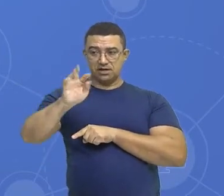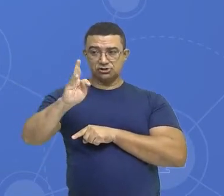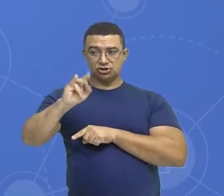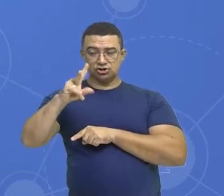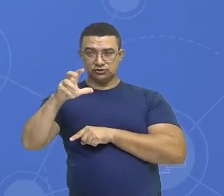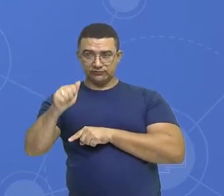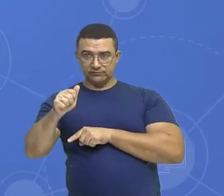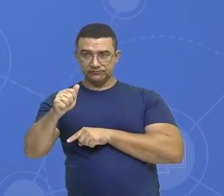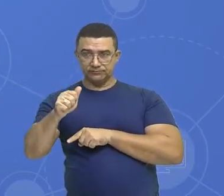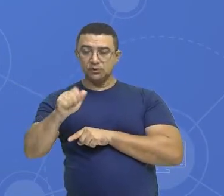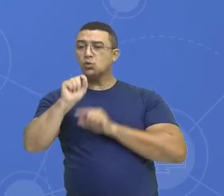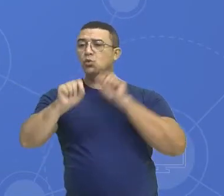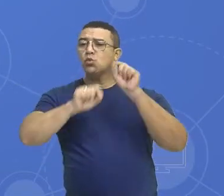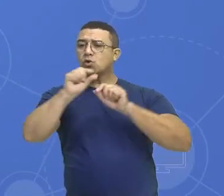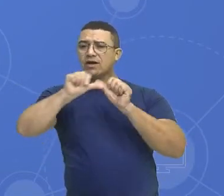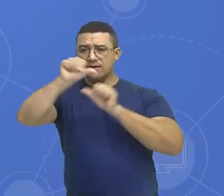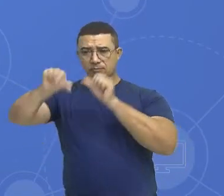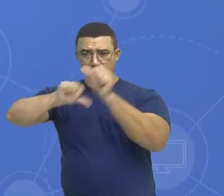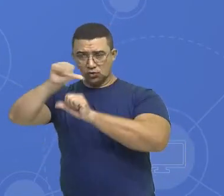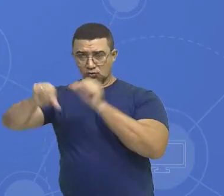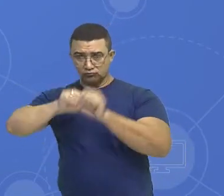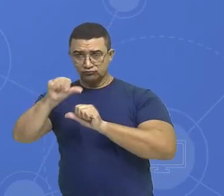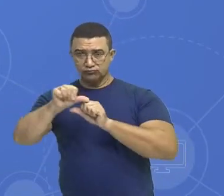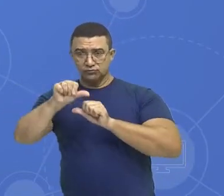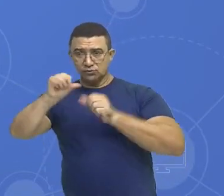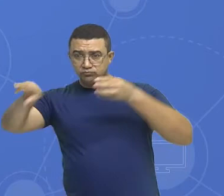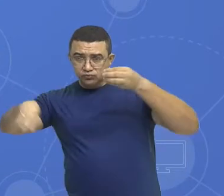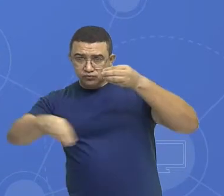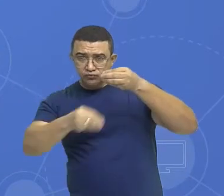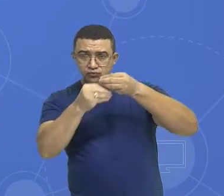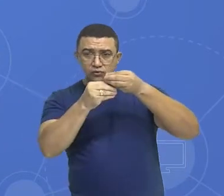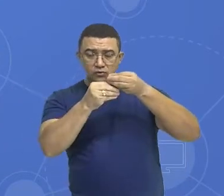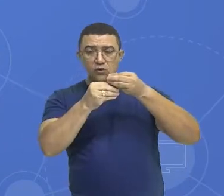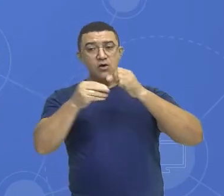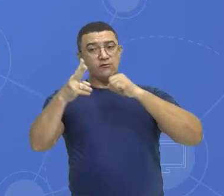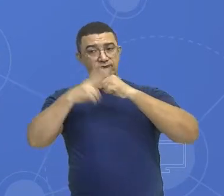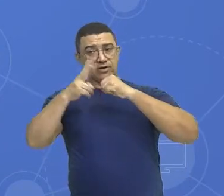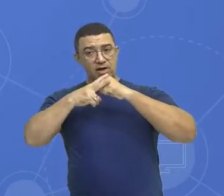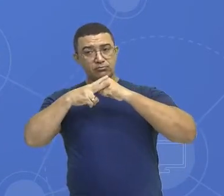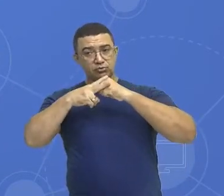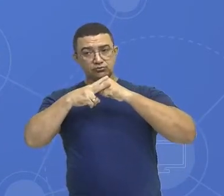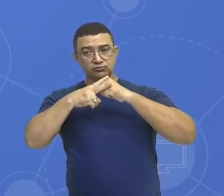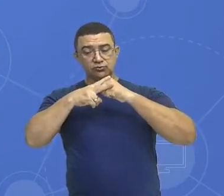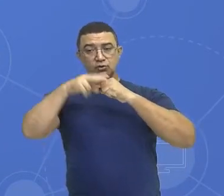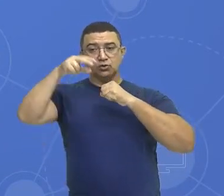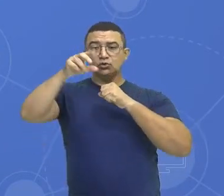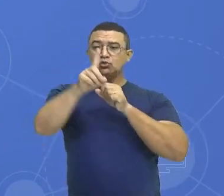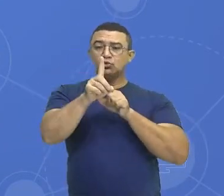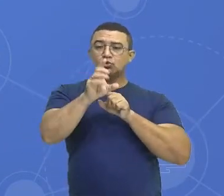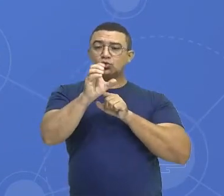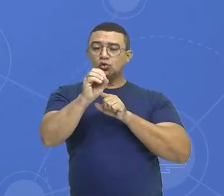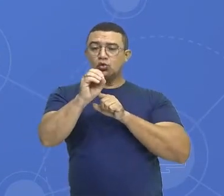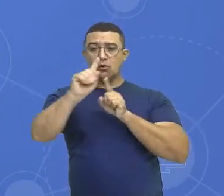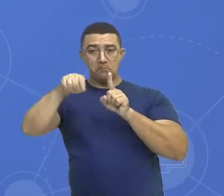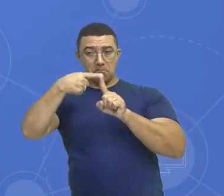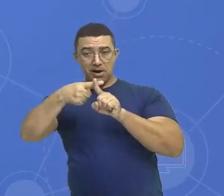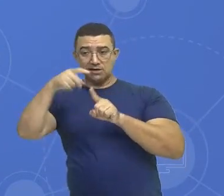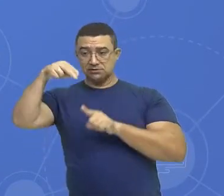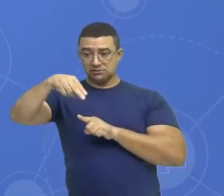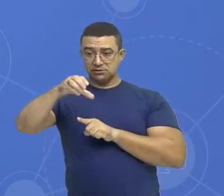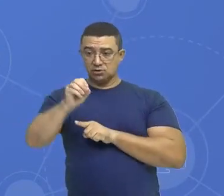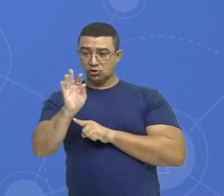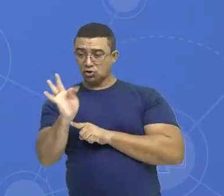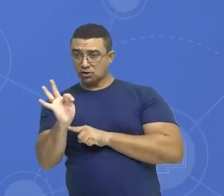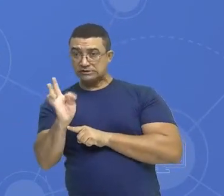de fato mudou? A presença do verbo auxiliar do mais o not, tá certo? Então, quando o meu sujeito